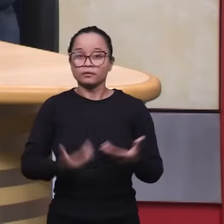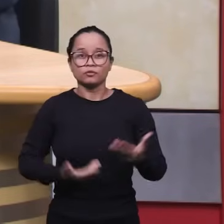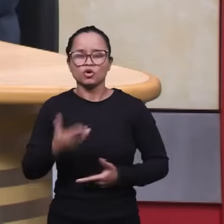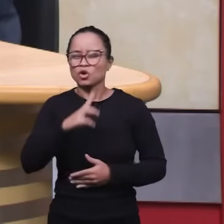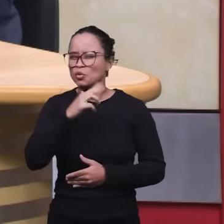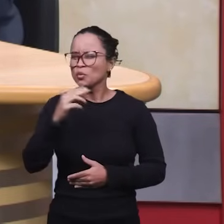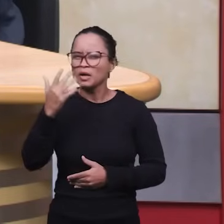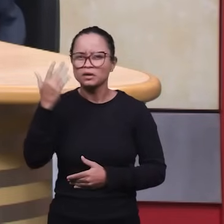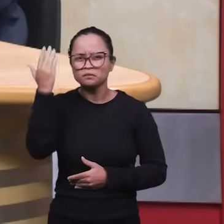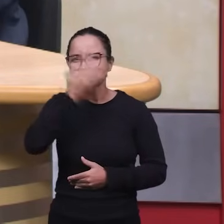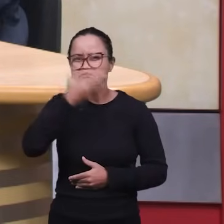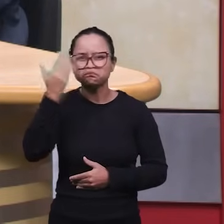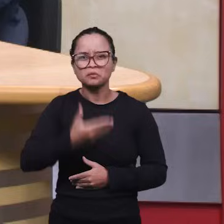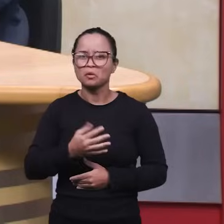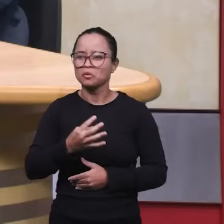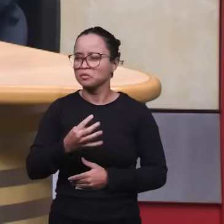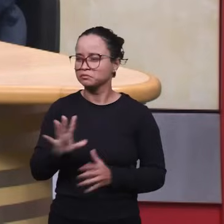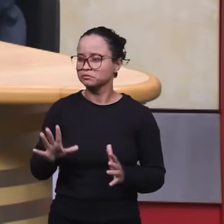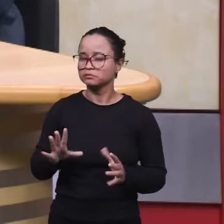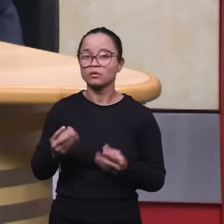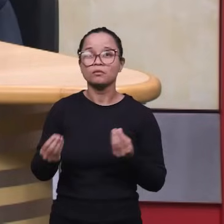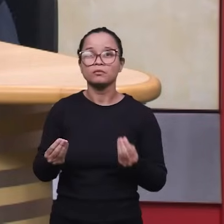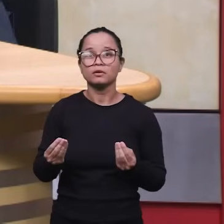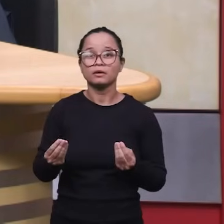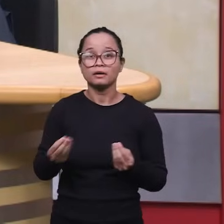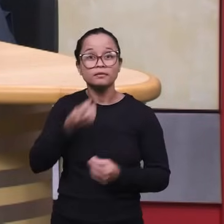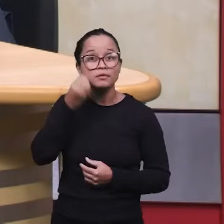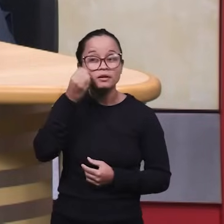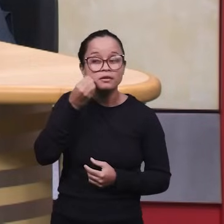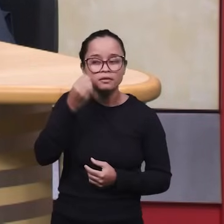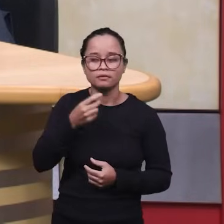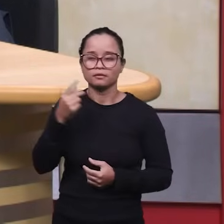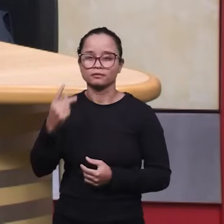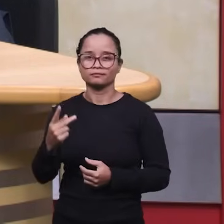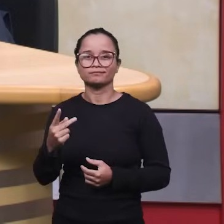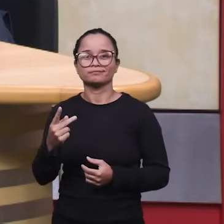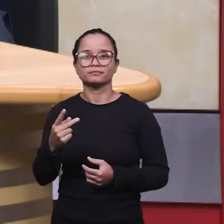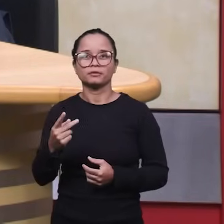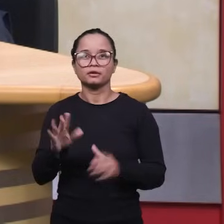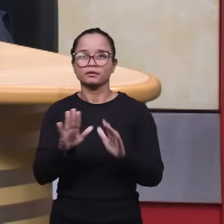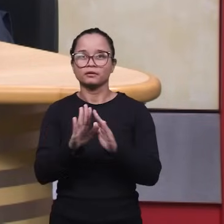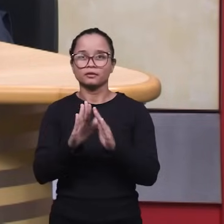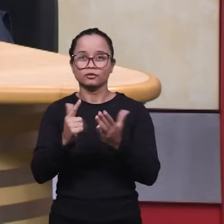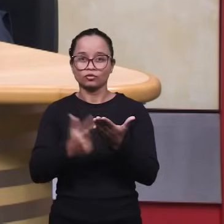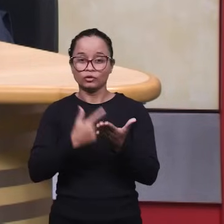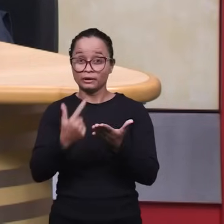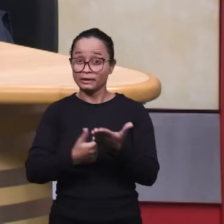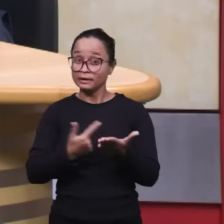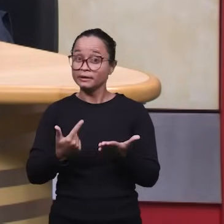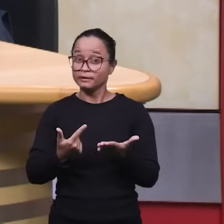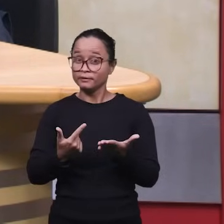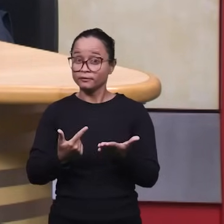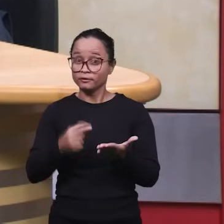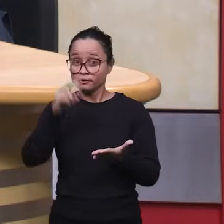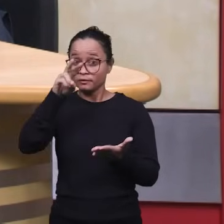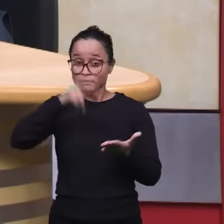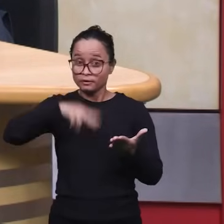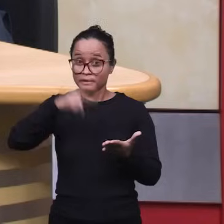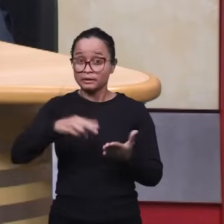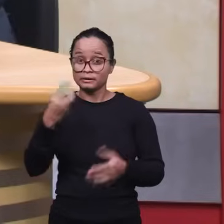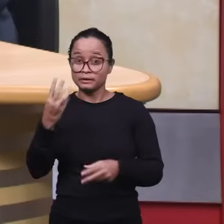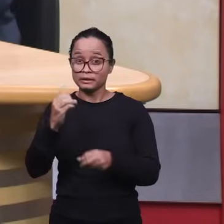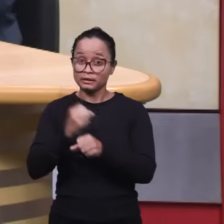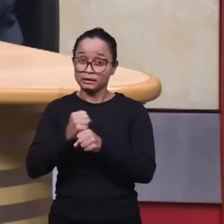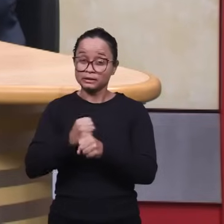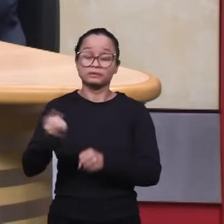que nós nunca tínhamos visto sobre a palavra. Então isso, olha só, a experiência do livro que você leu, escrito há 30 anos atrás,